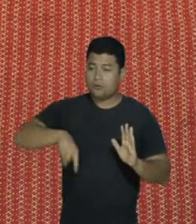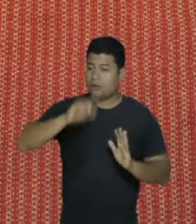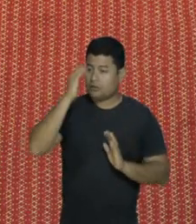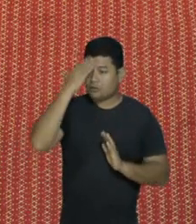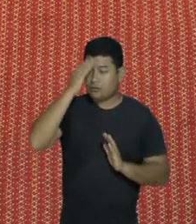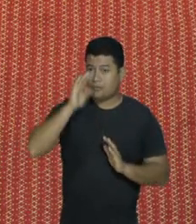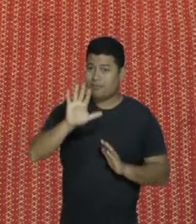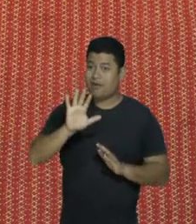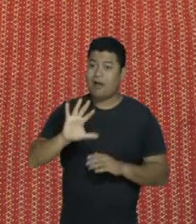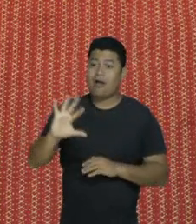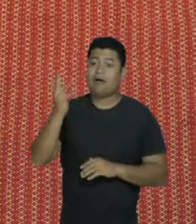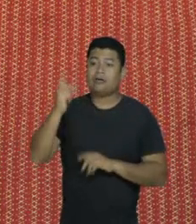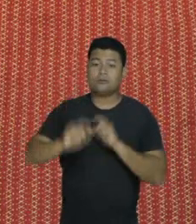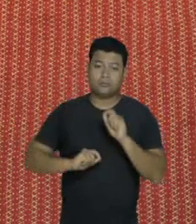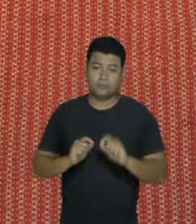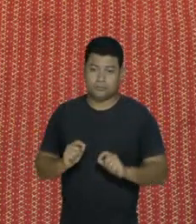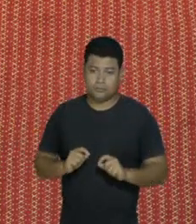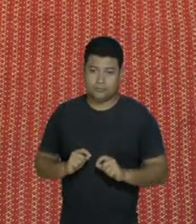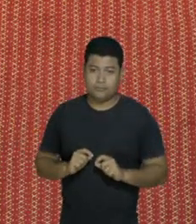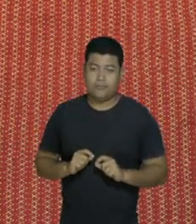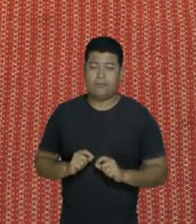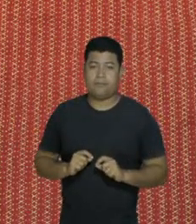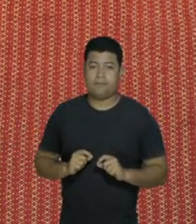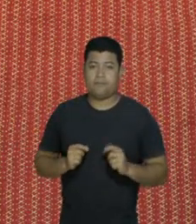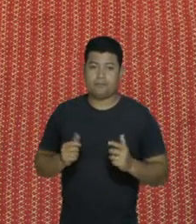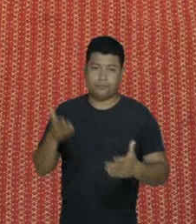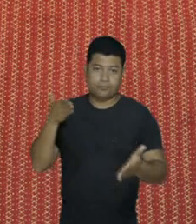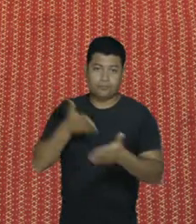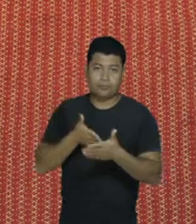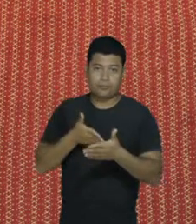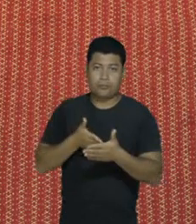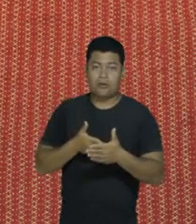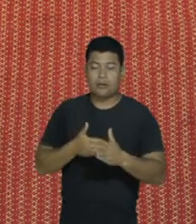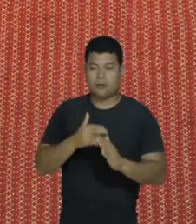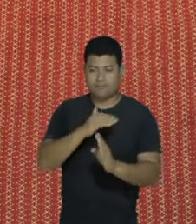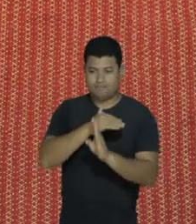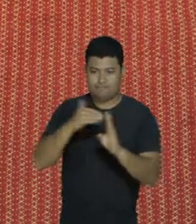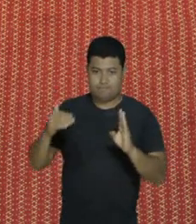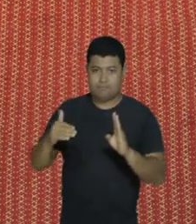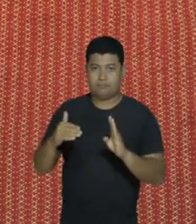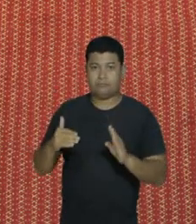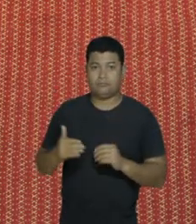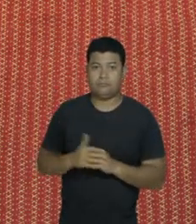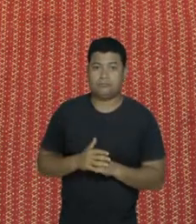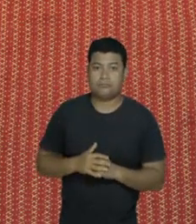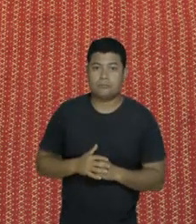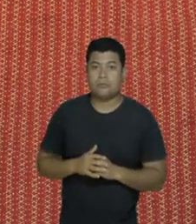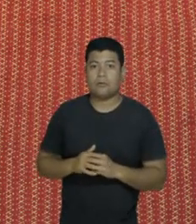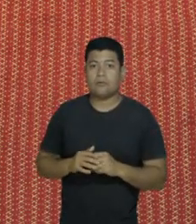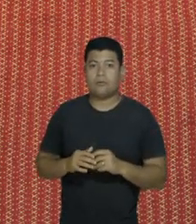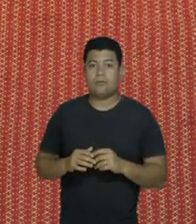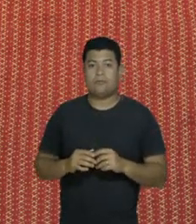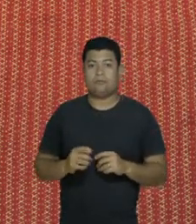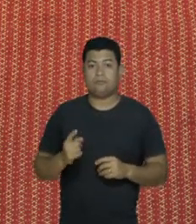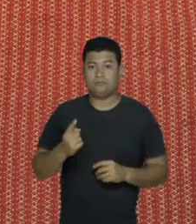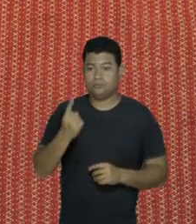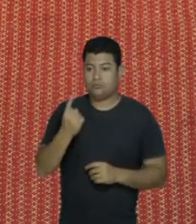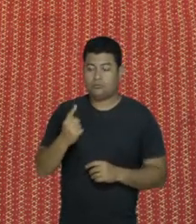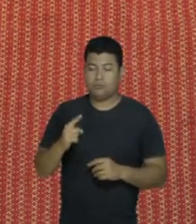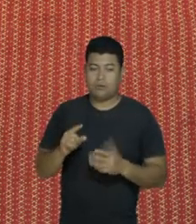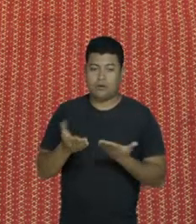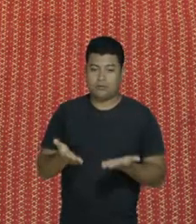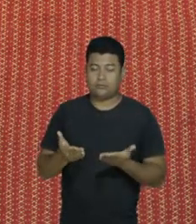seguinte, o veto ele é parcial, recaindo tão somente sobre uma disposição